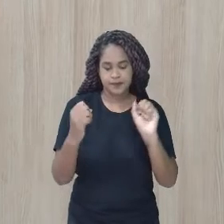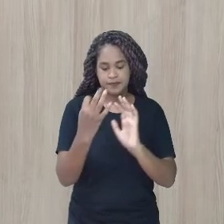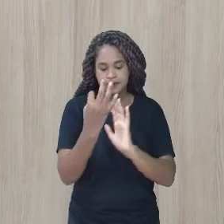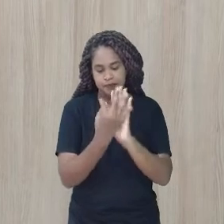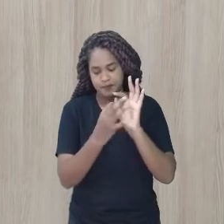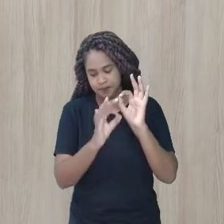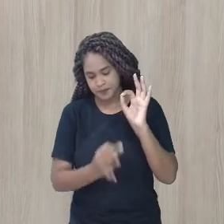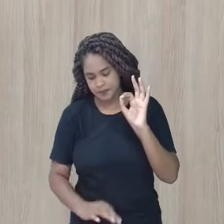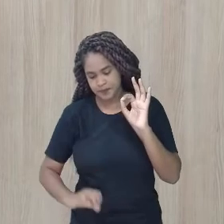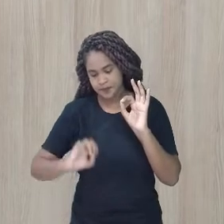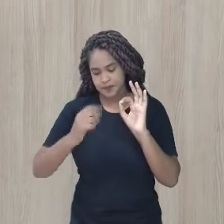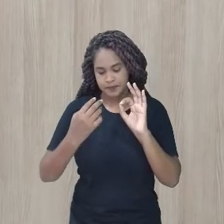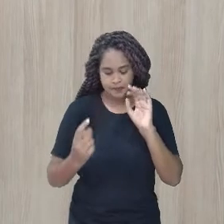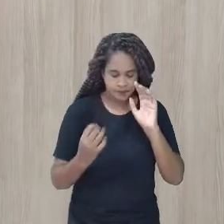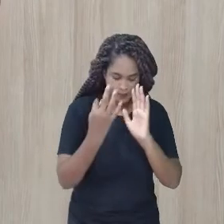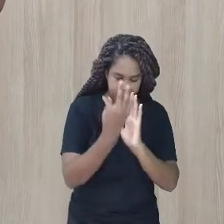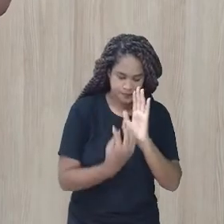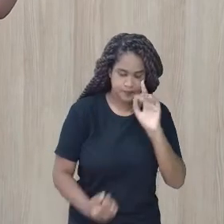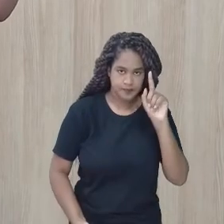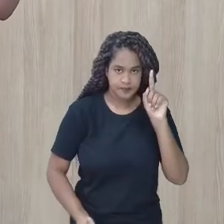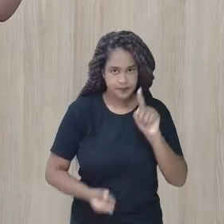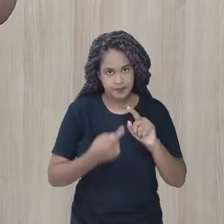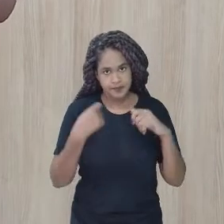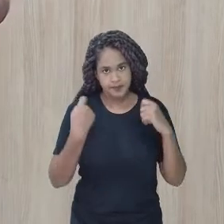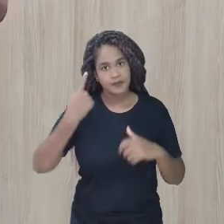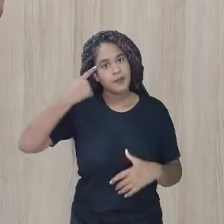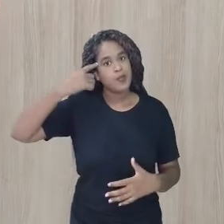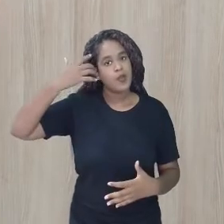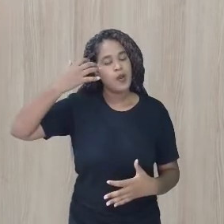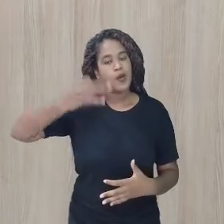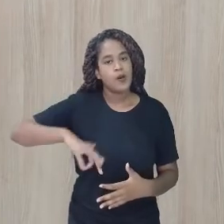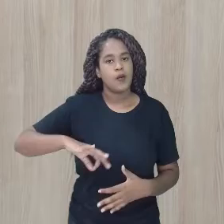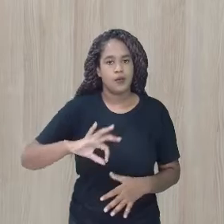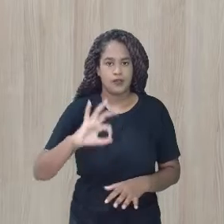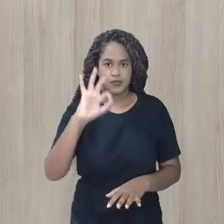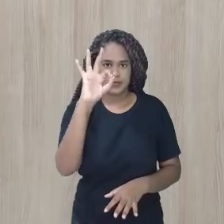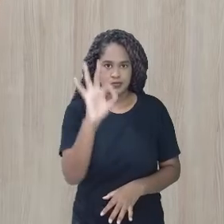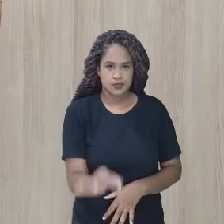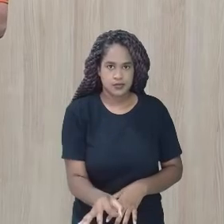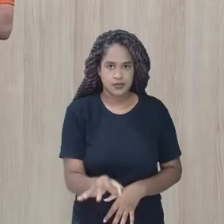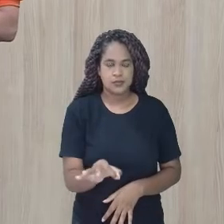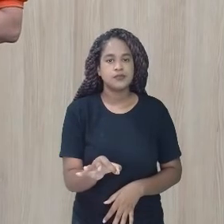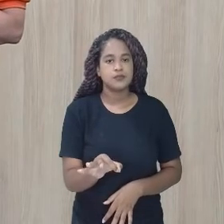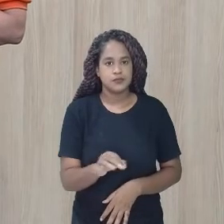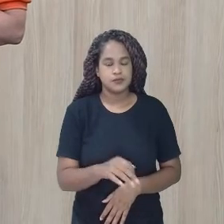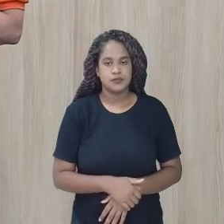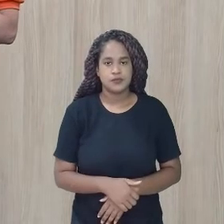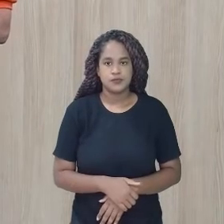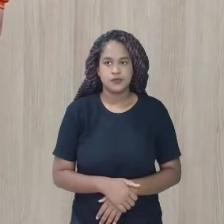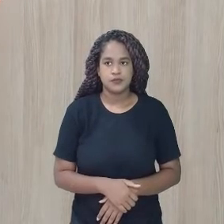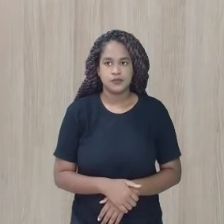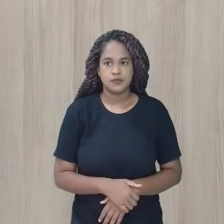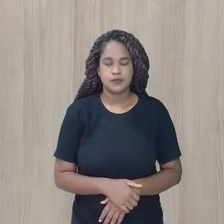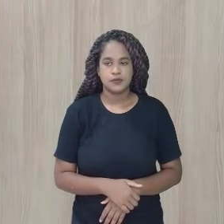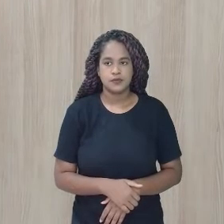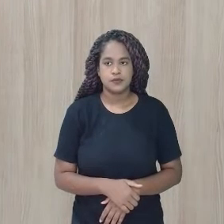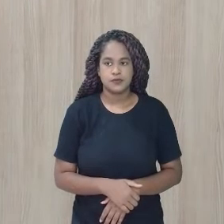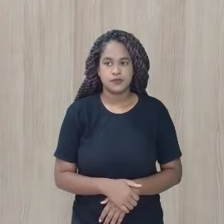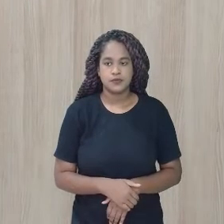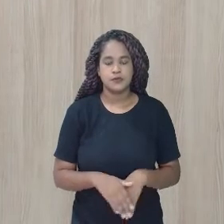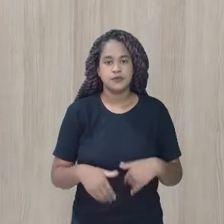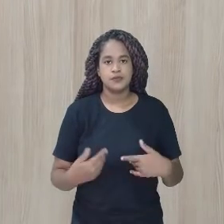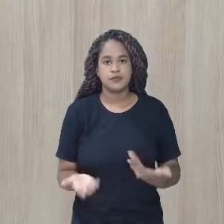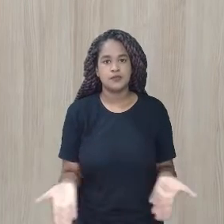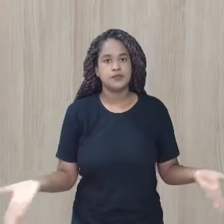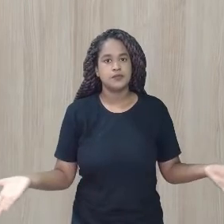ou pequeno, é necessário compreender o texto, tá, pessoal? Então, vamos seguindo. Então, vamos